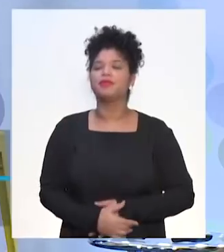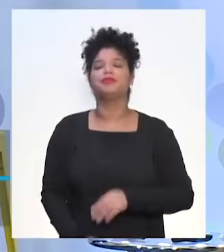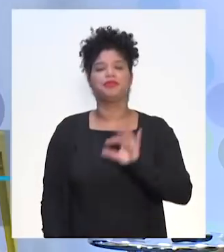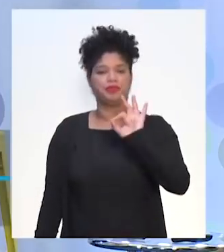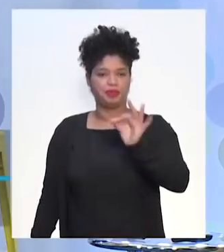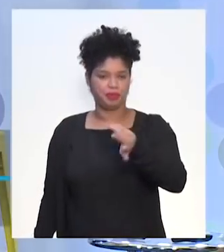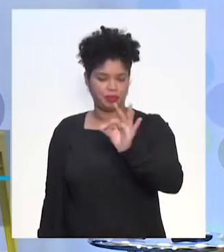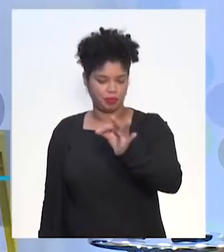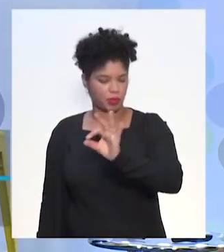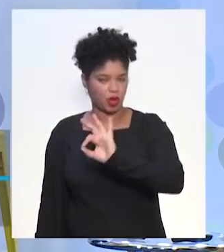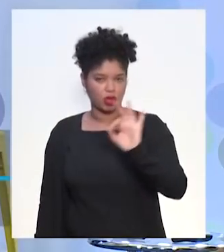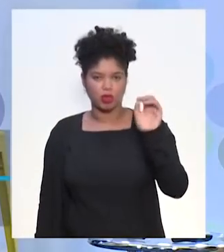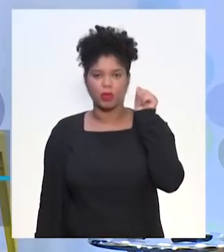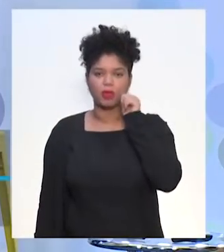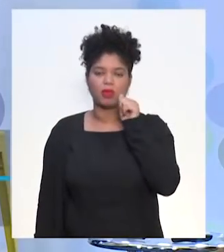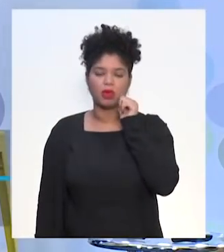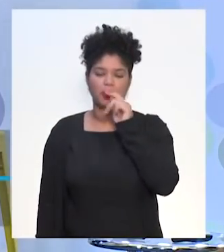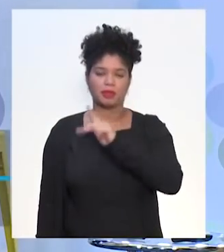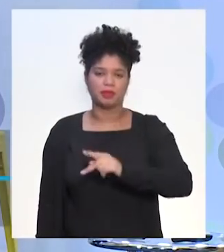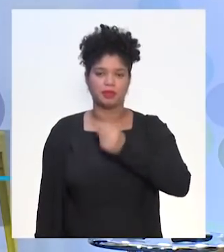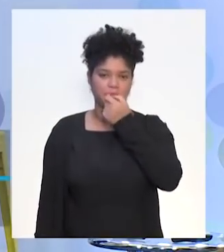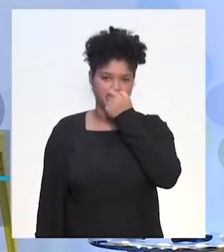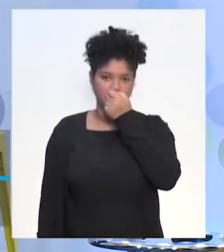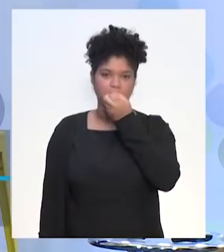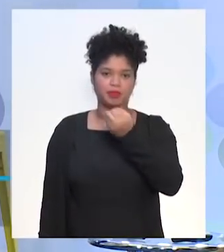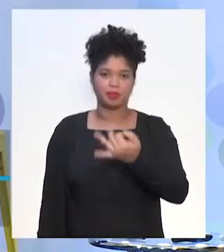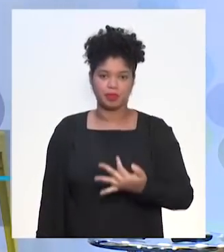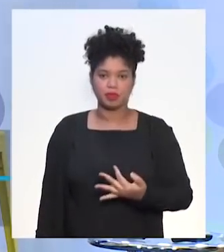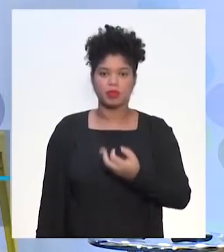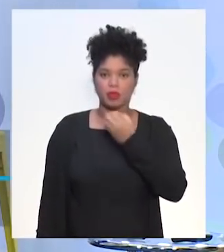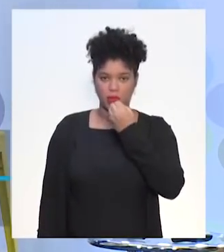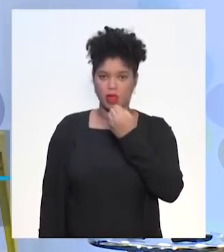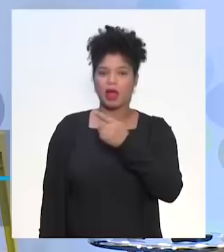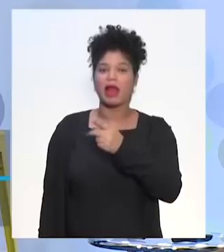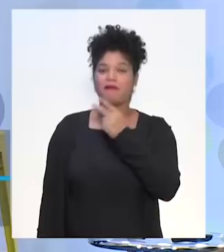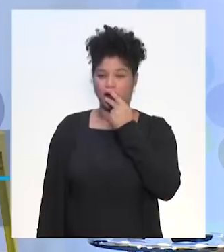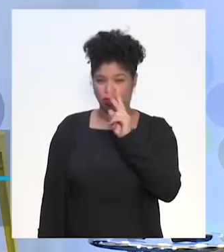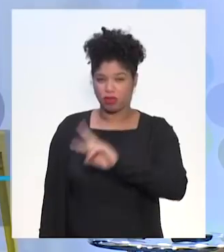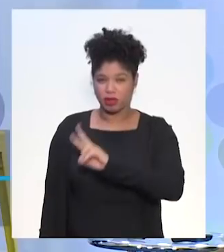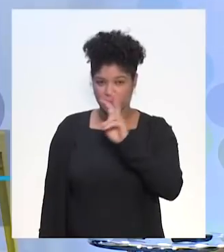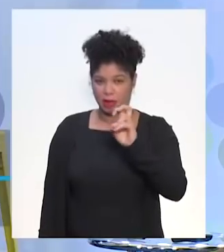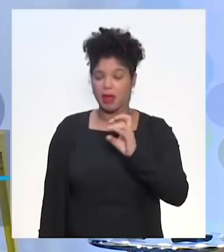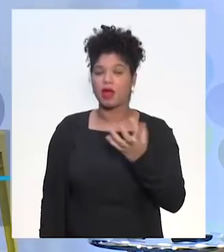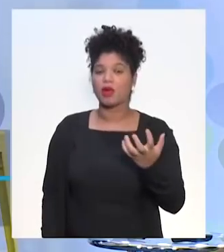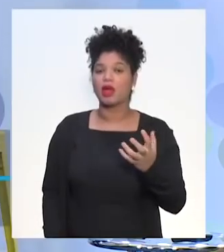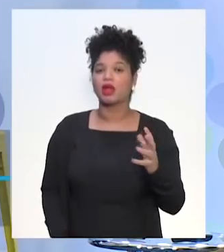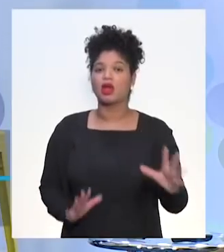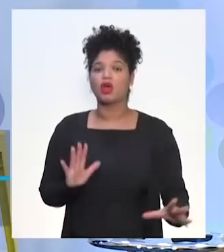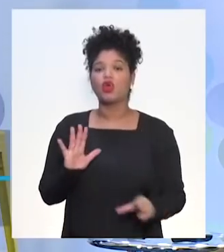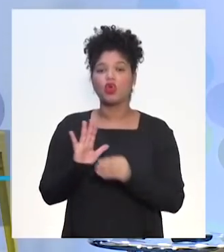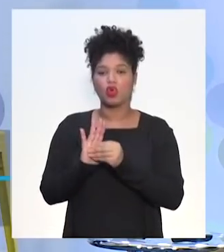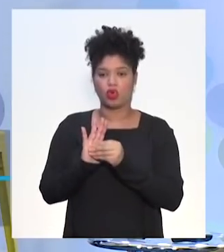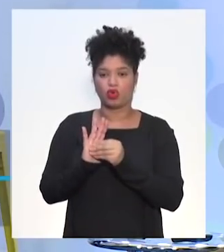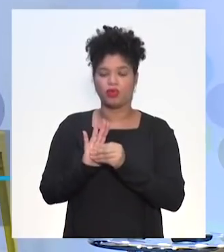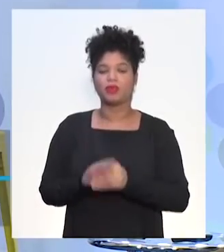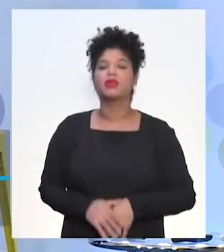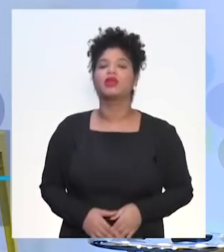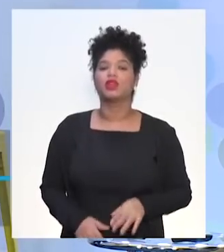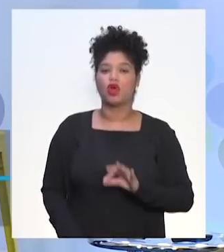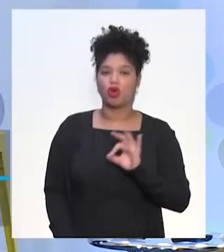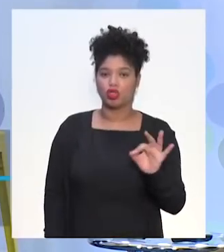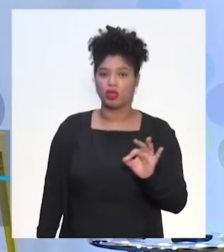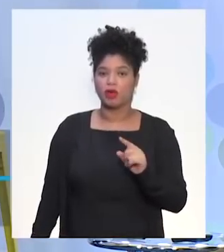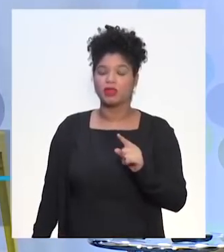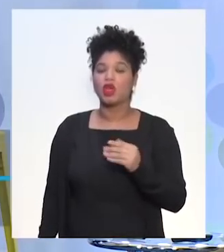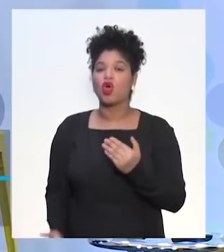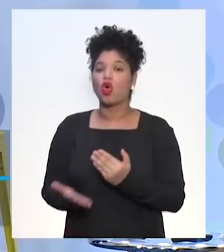lembrado pela professora Fabi, e eu queria só fazer um complemento, já que ela trouxe esse tema. Quando você parte para um regime